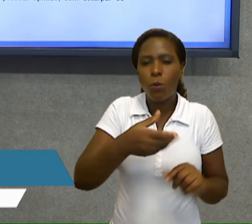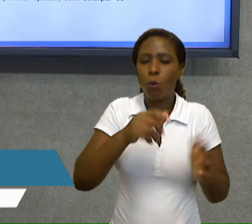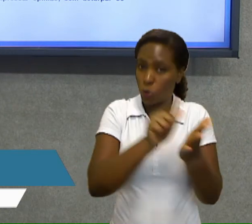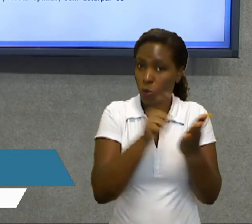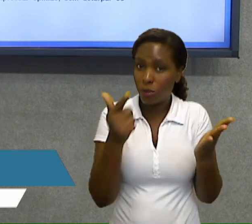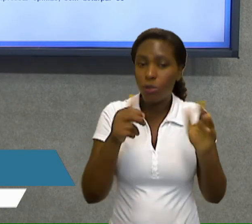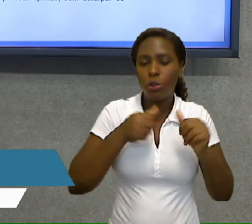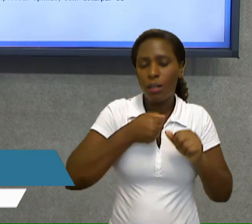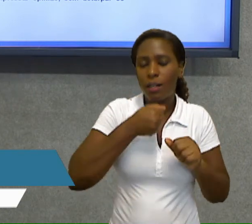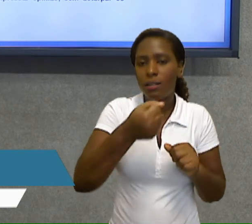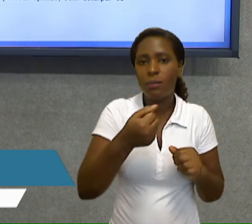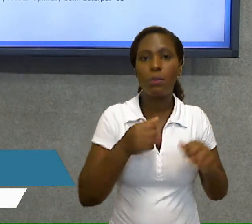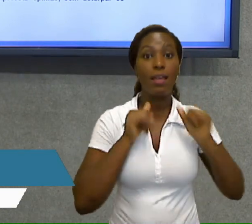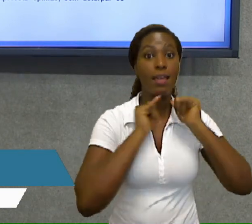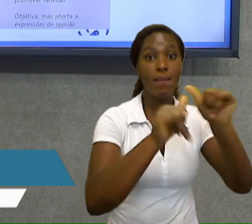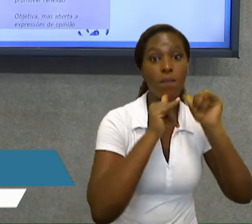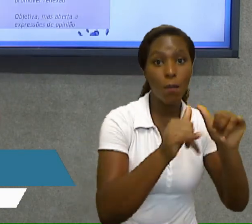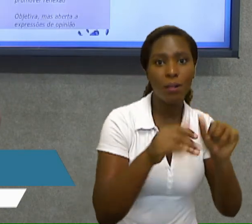opinativo.